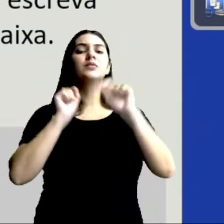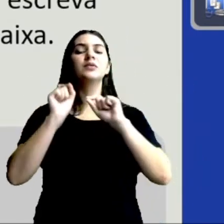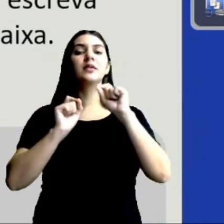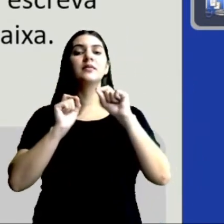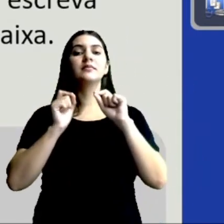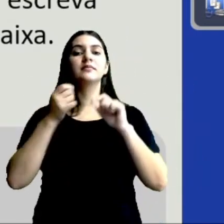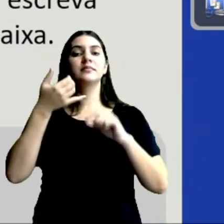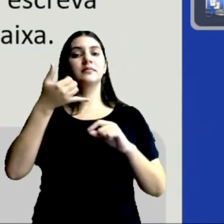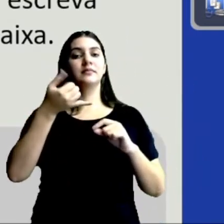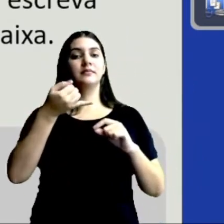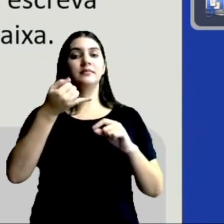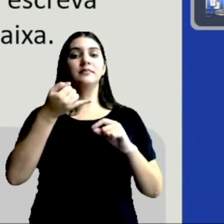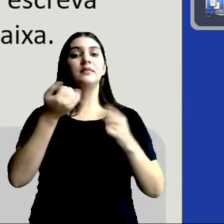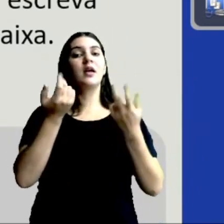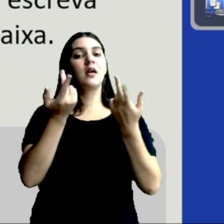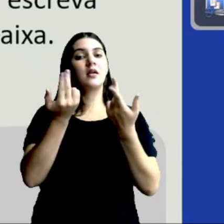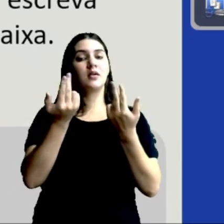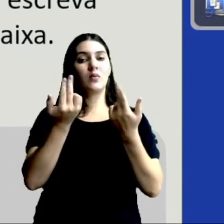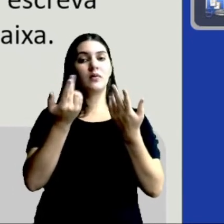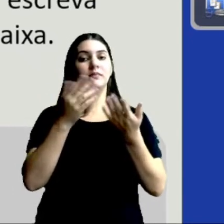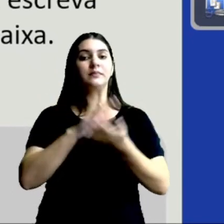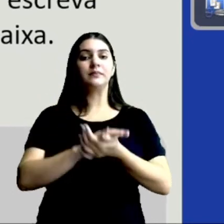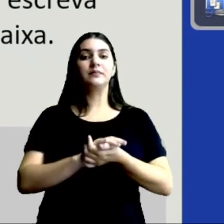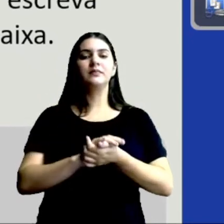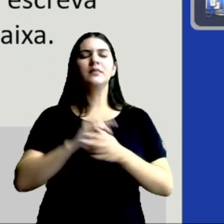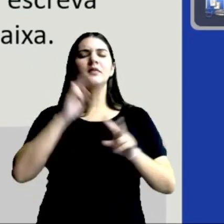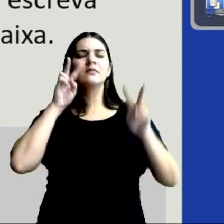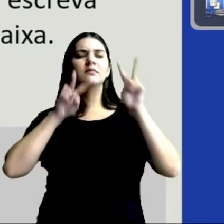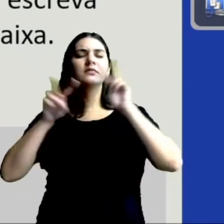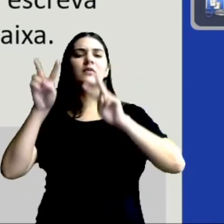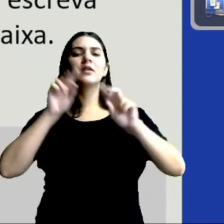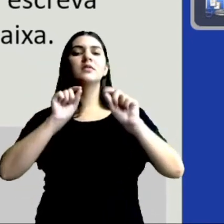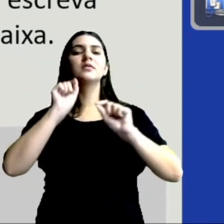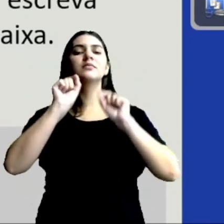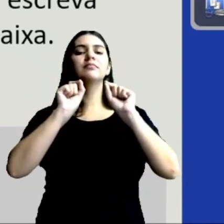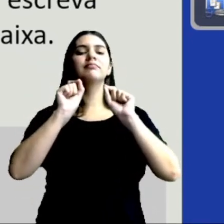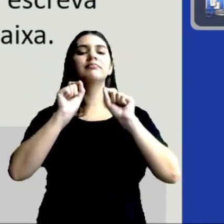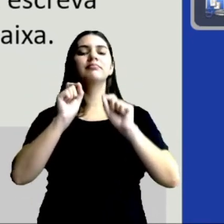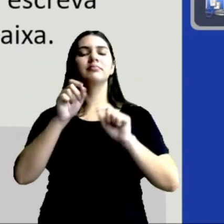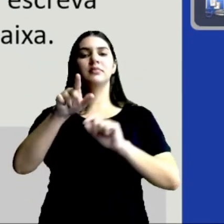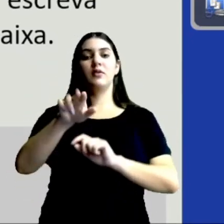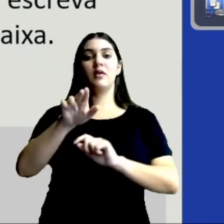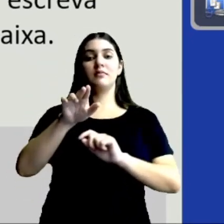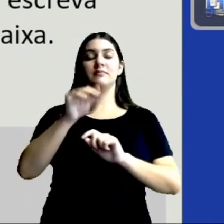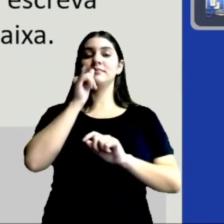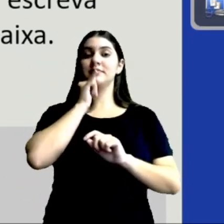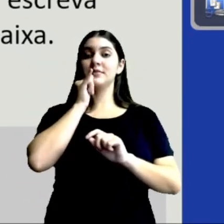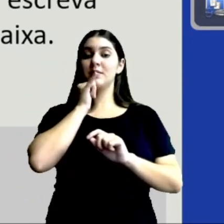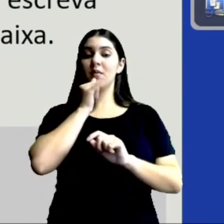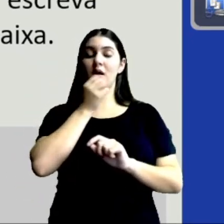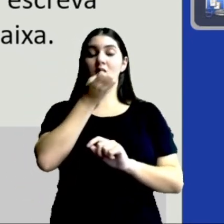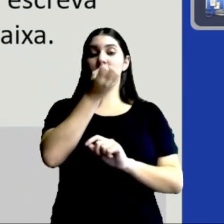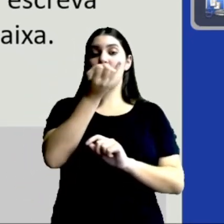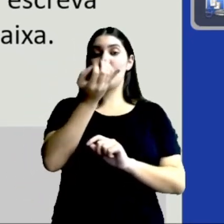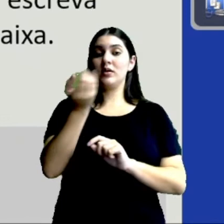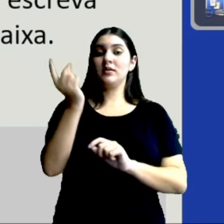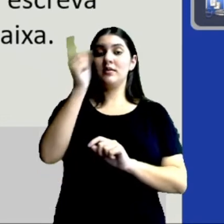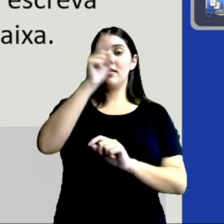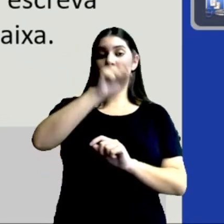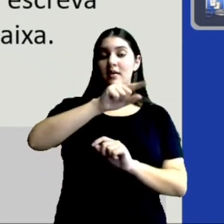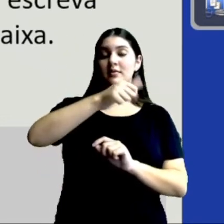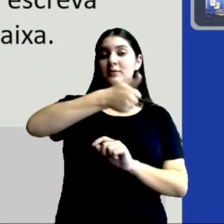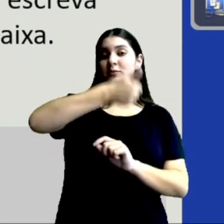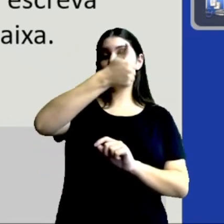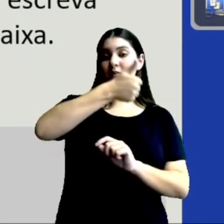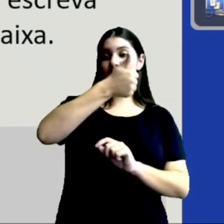canetas, a quantidade de canetas igual, ó, olha aqui o símbolo de igual. Então, a quantidade que a gente tem no primeiro membro deve ser